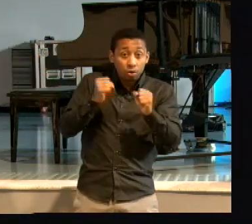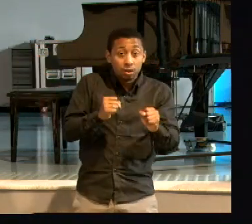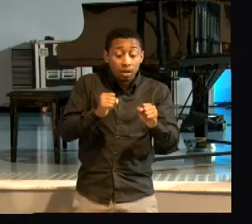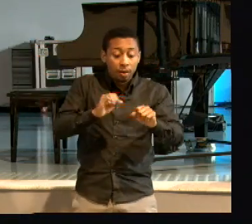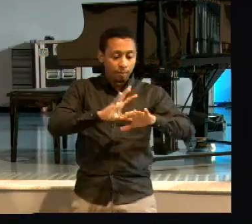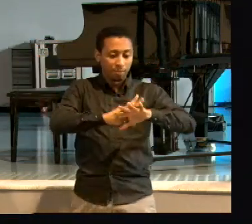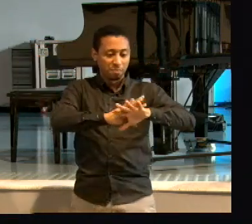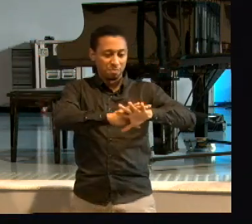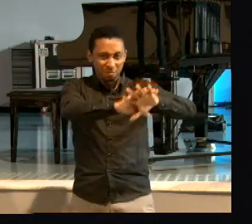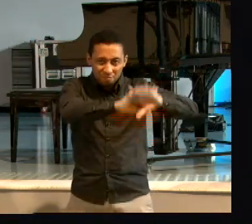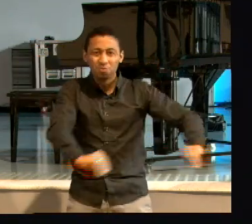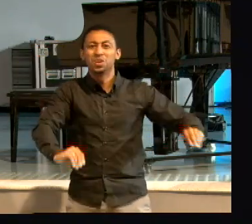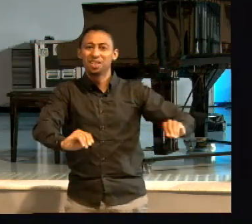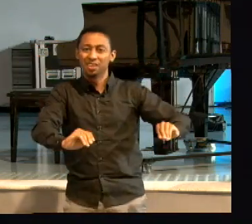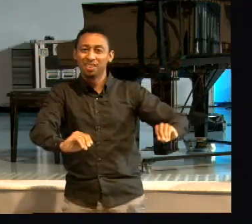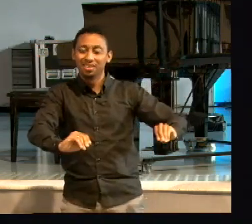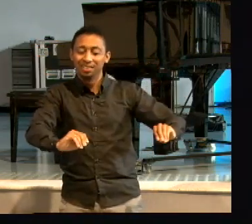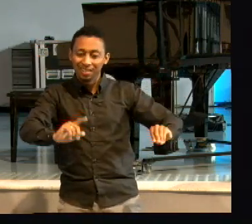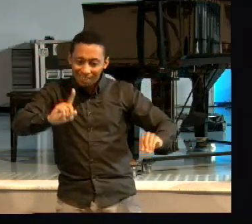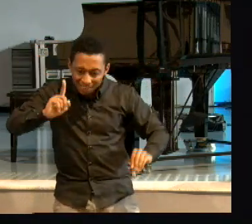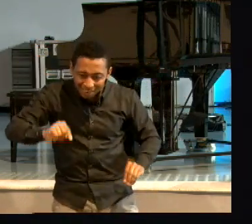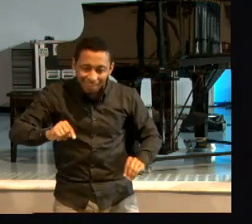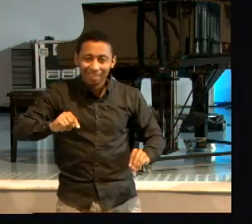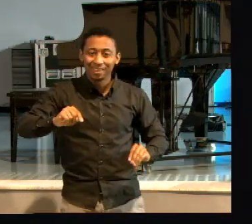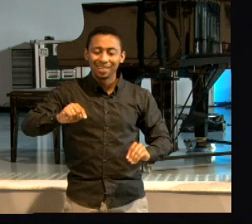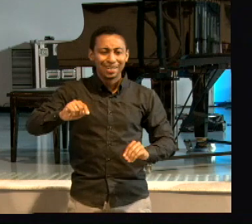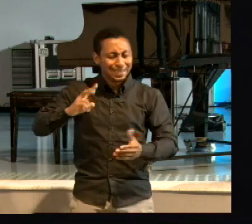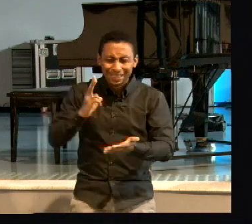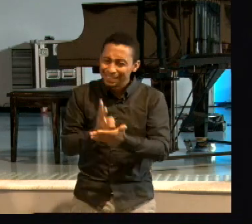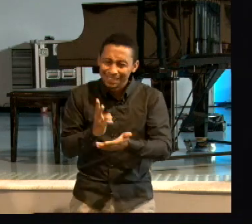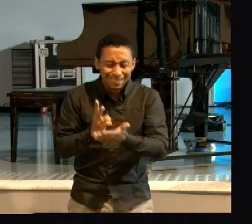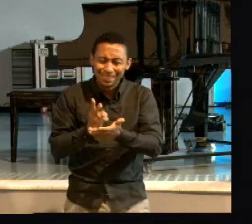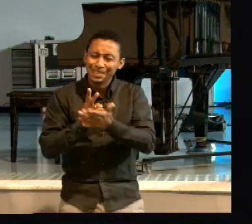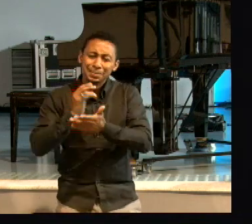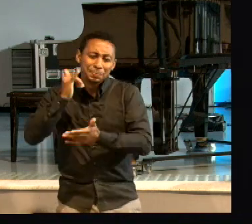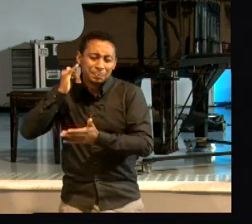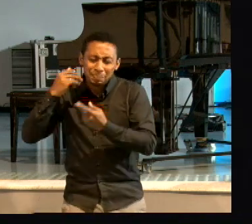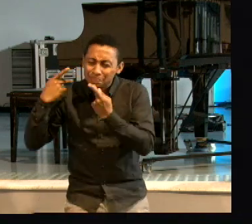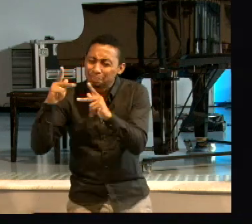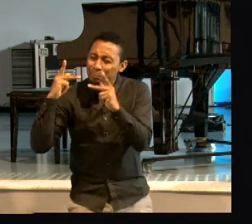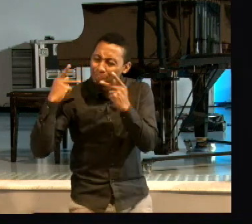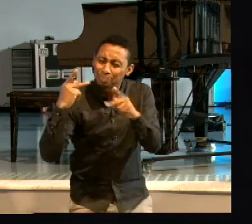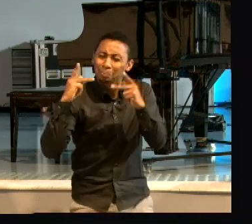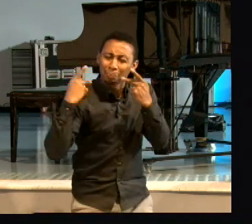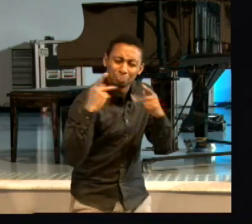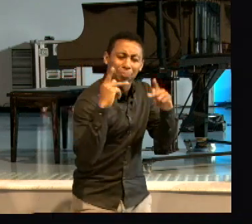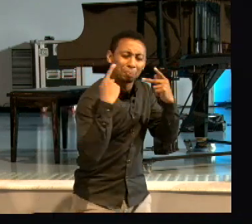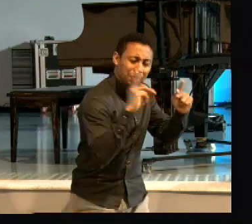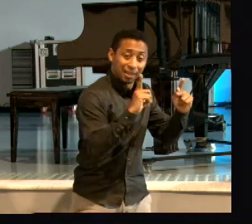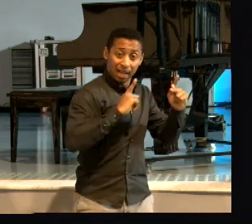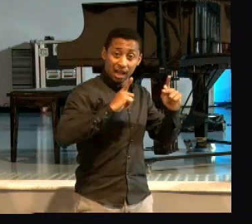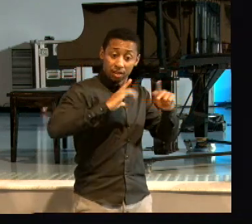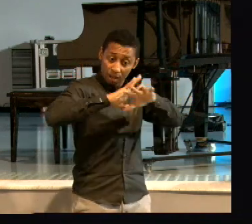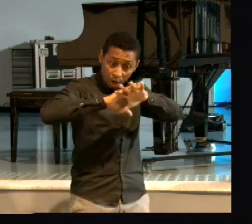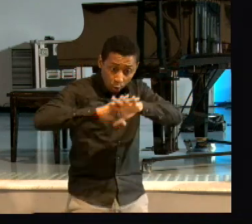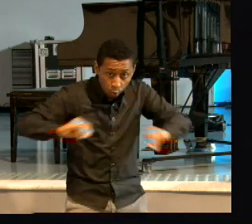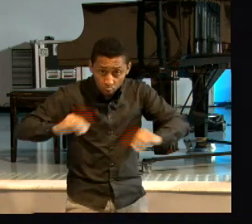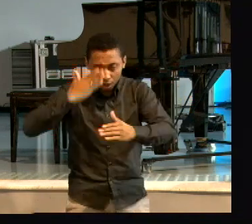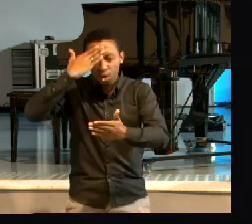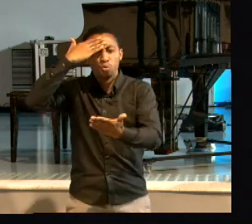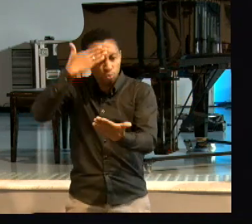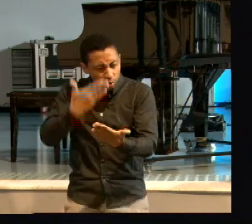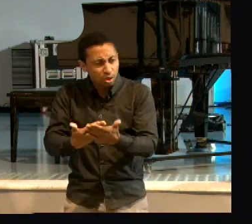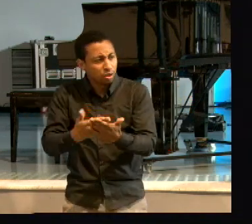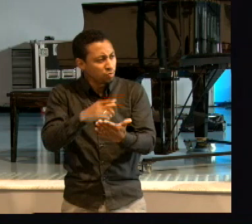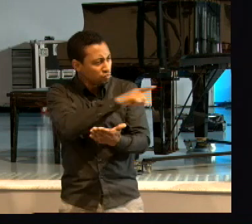própria palavra de Deus que é comunicada, que é seguida de sinais que acompanham. E eu creio que nessa manhã algo pode acontecer com